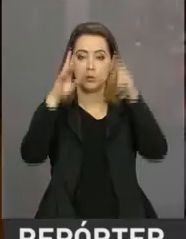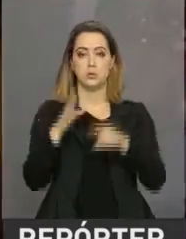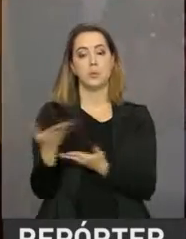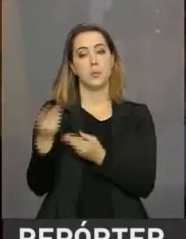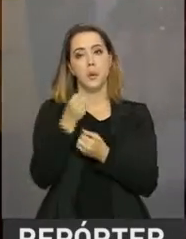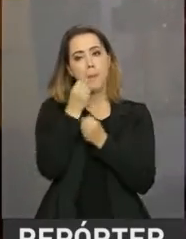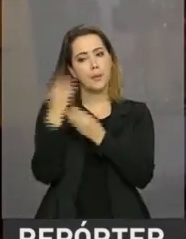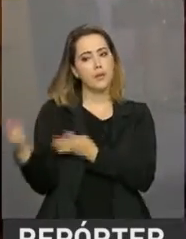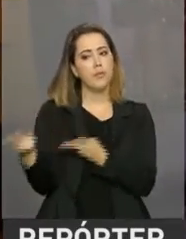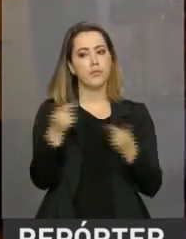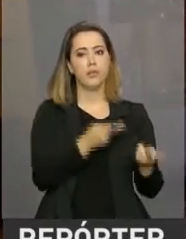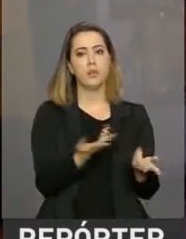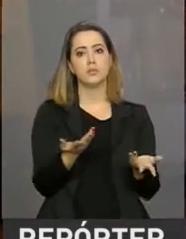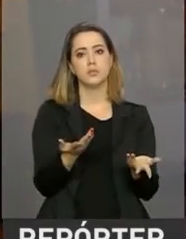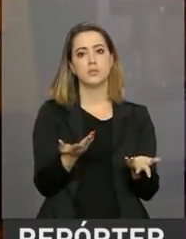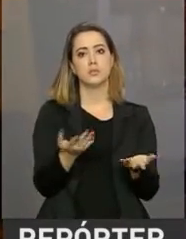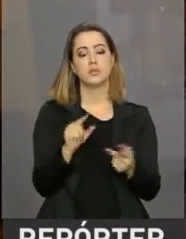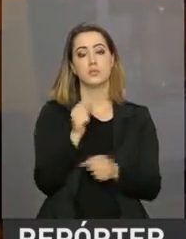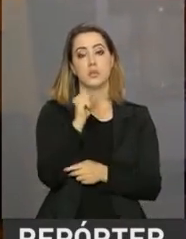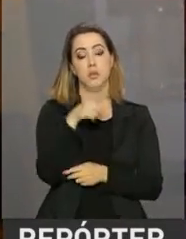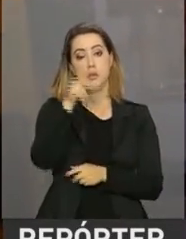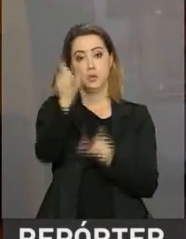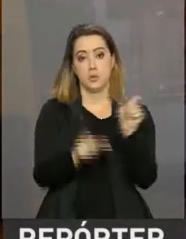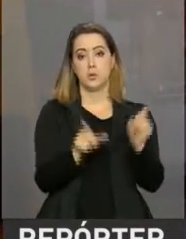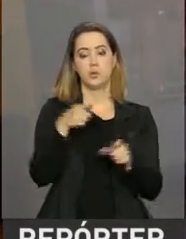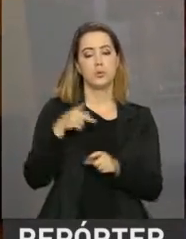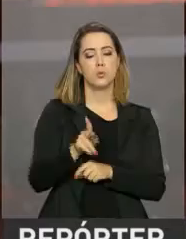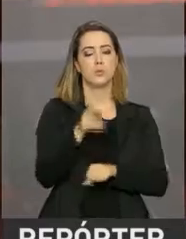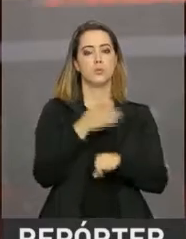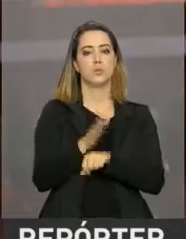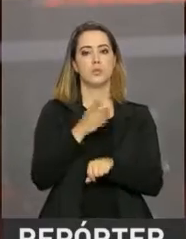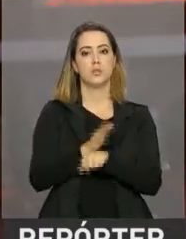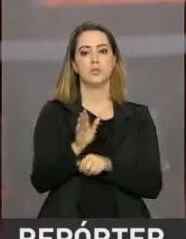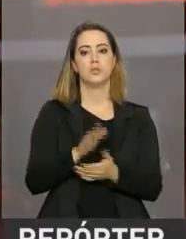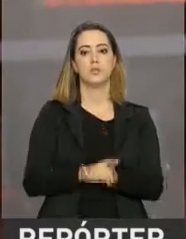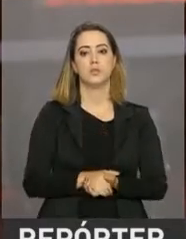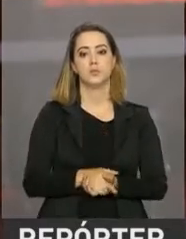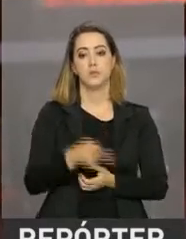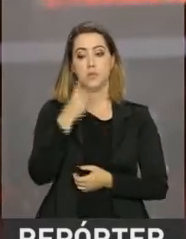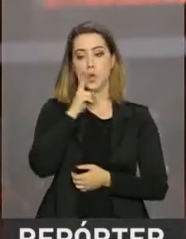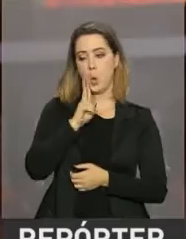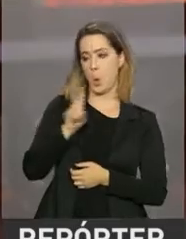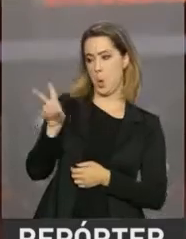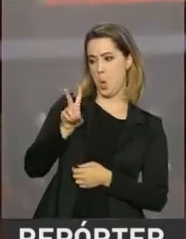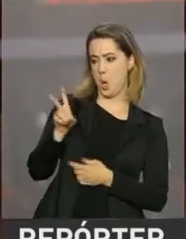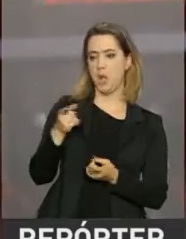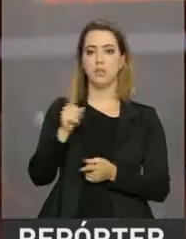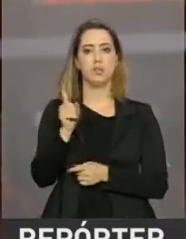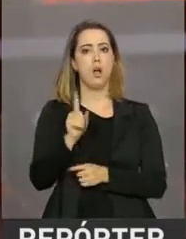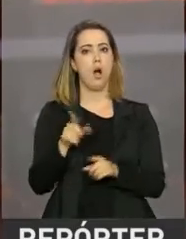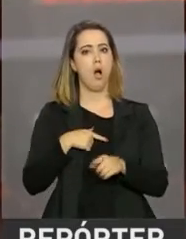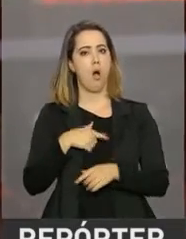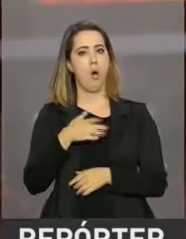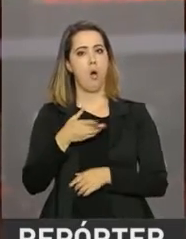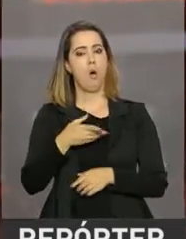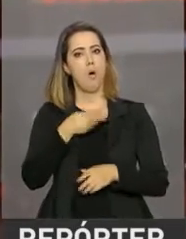bem-vinda. E para isso, os funcionários estão sempre preparados. São orientados a não olhar, a não tratar mal,